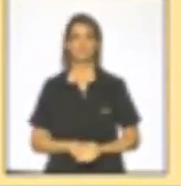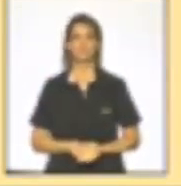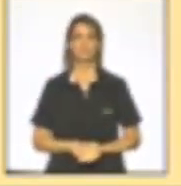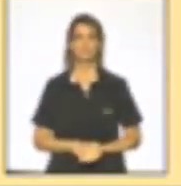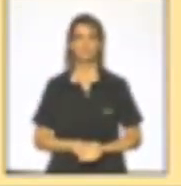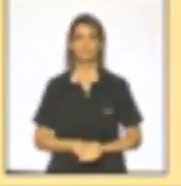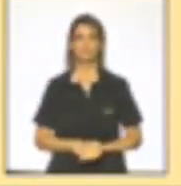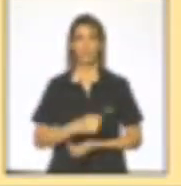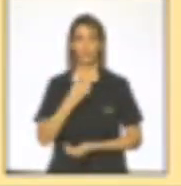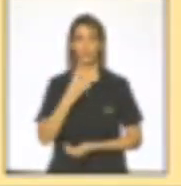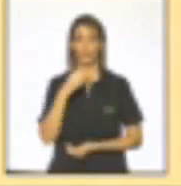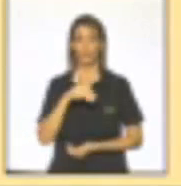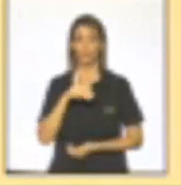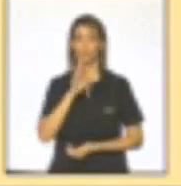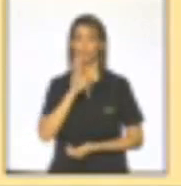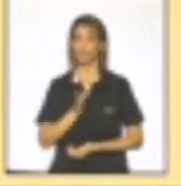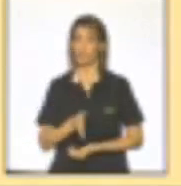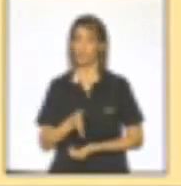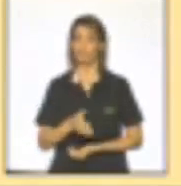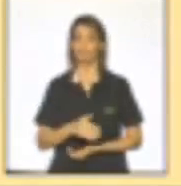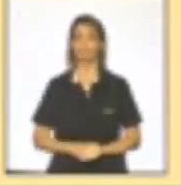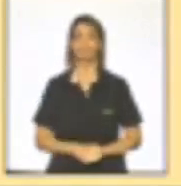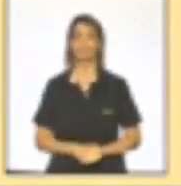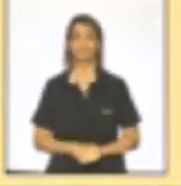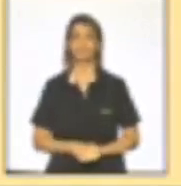Passou 1 minuto.